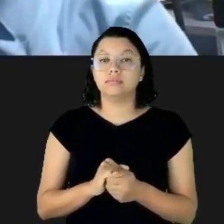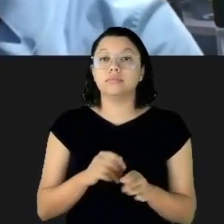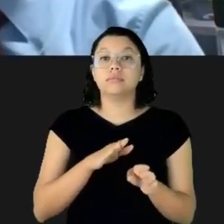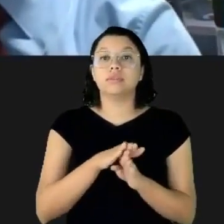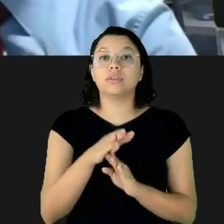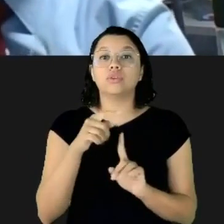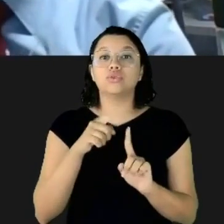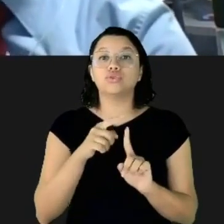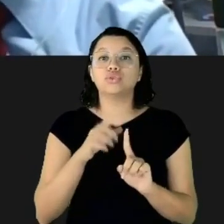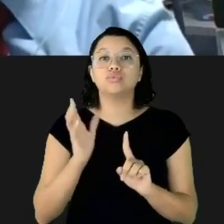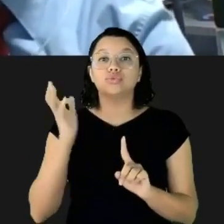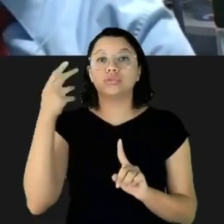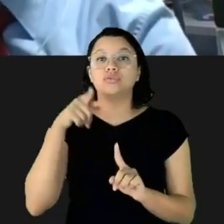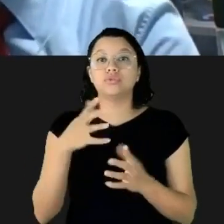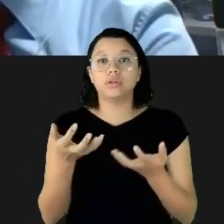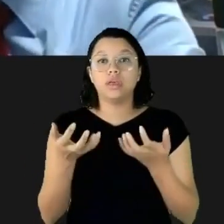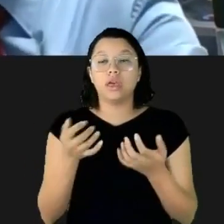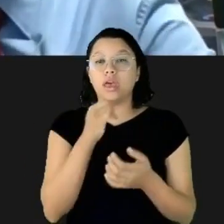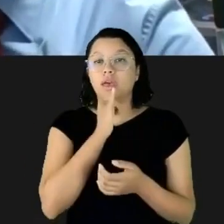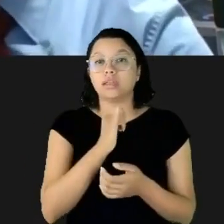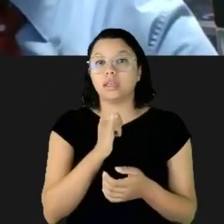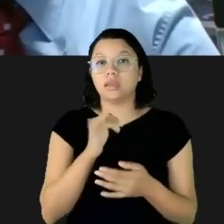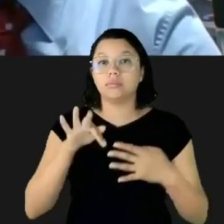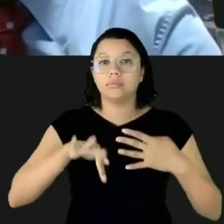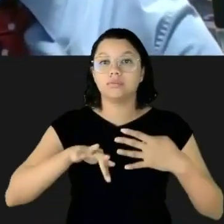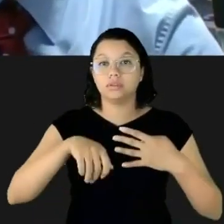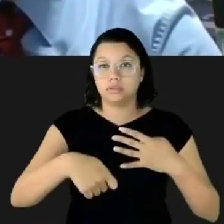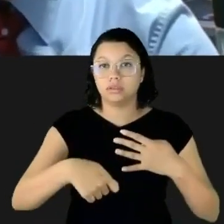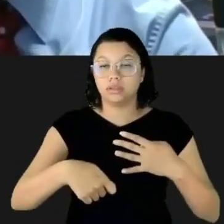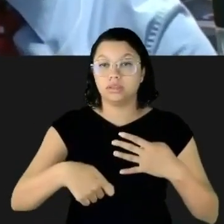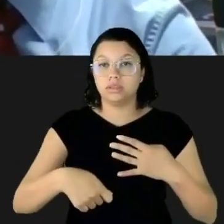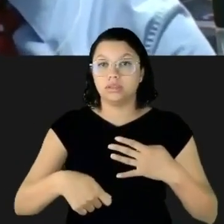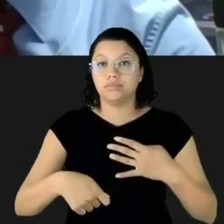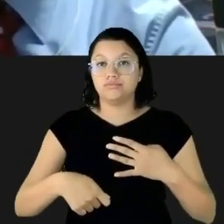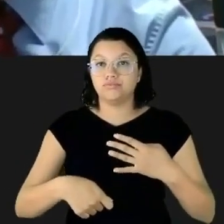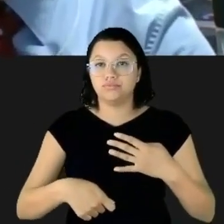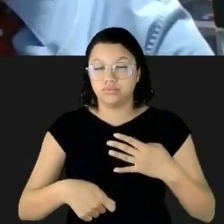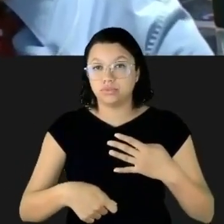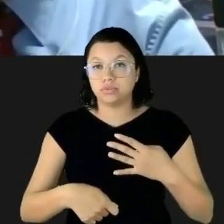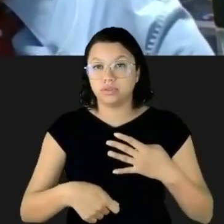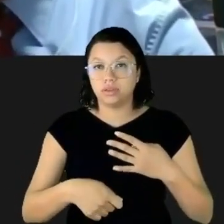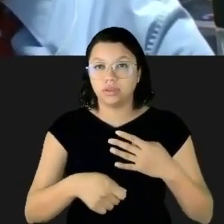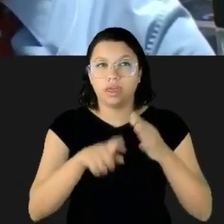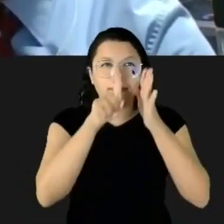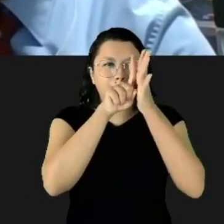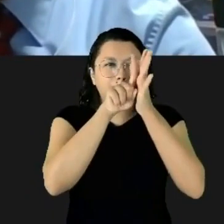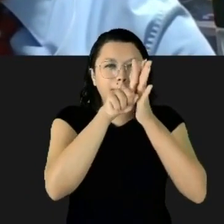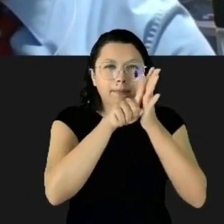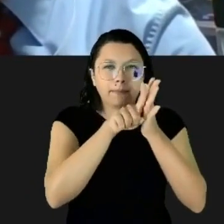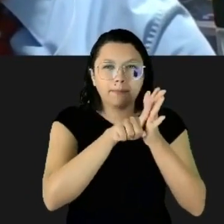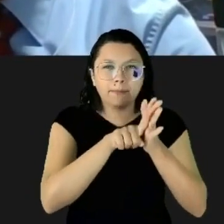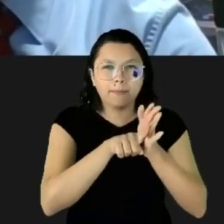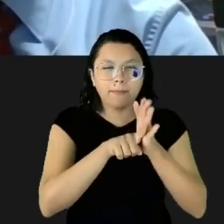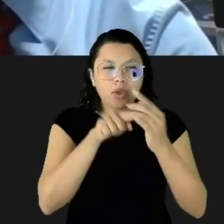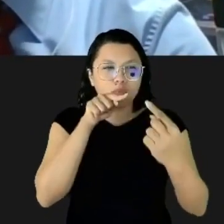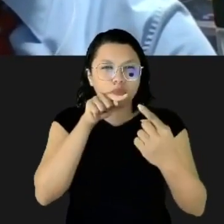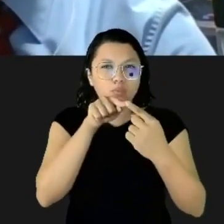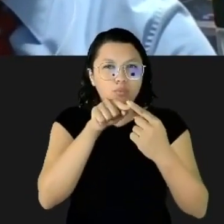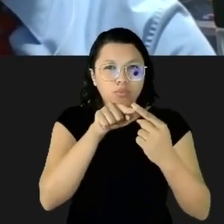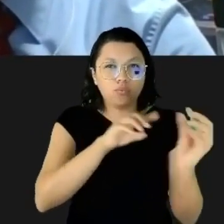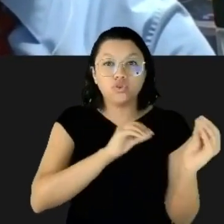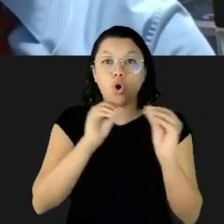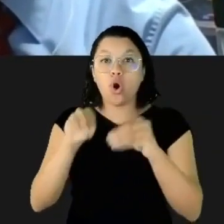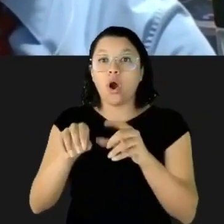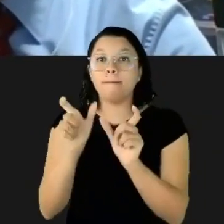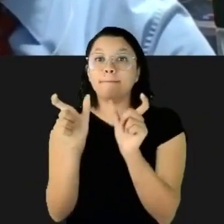você sugere o tipo de decisão que você quer por exemplo sentença você refina aqui por isso e aí